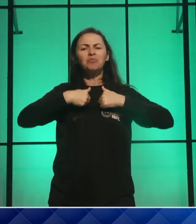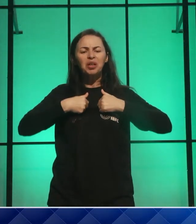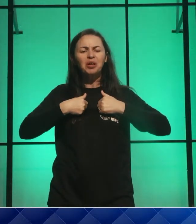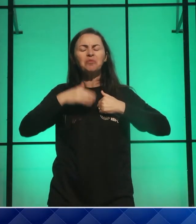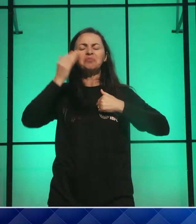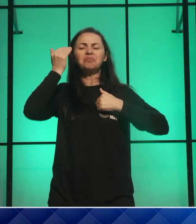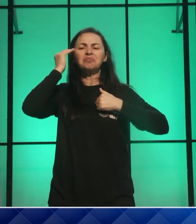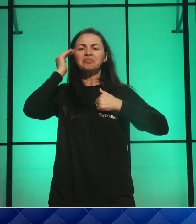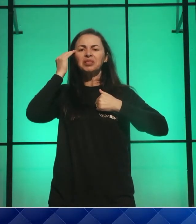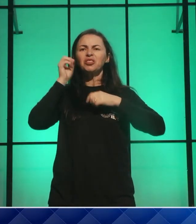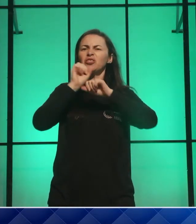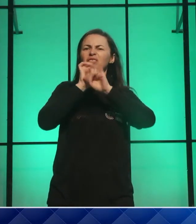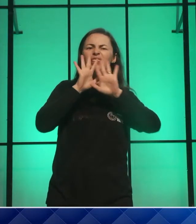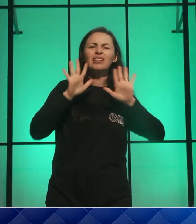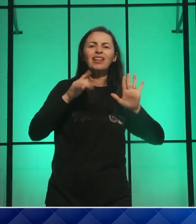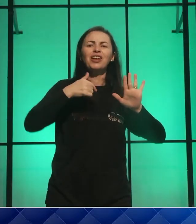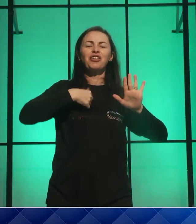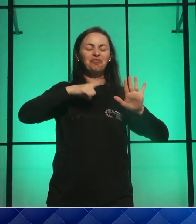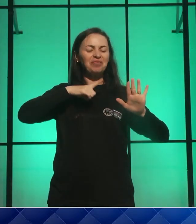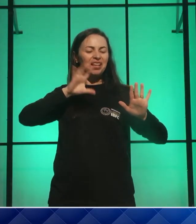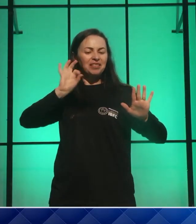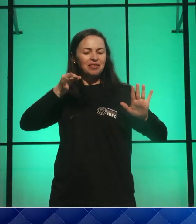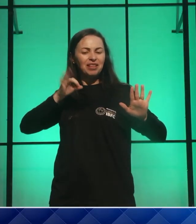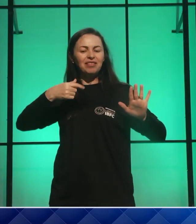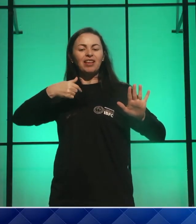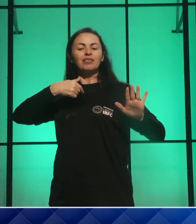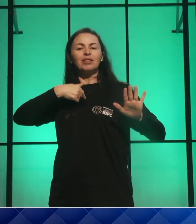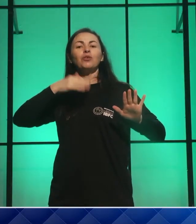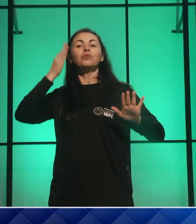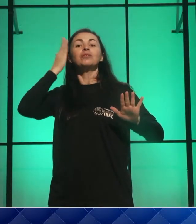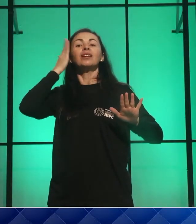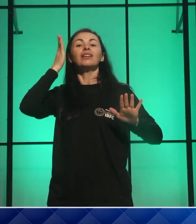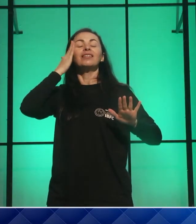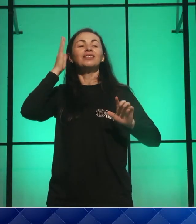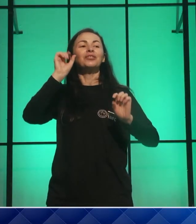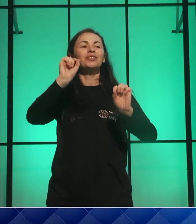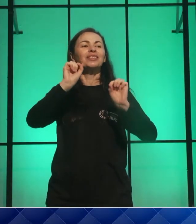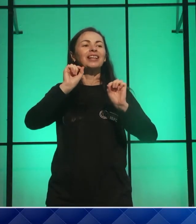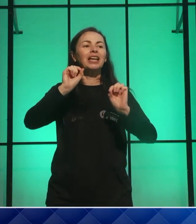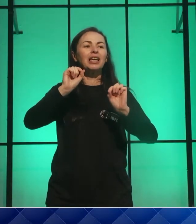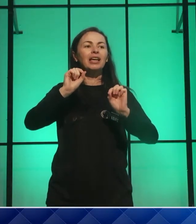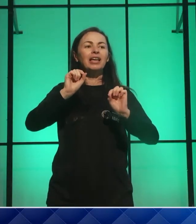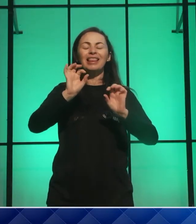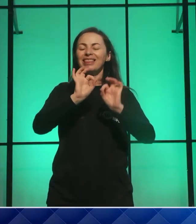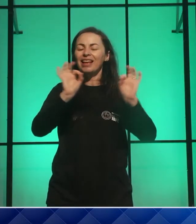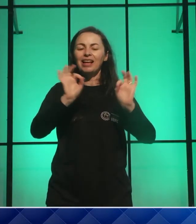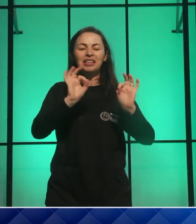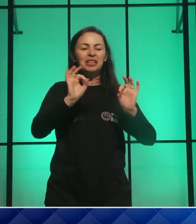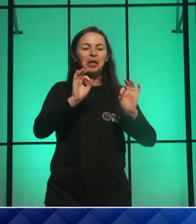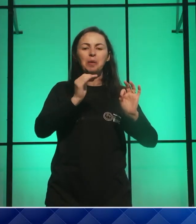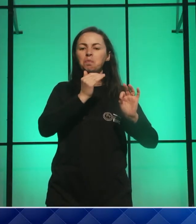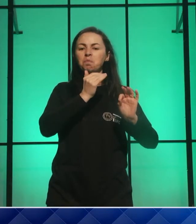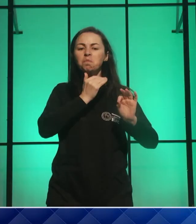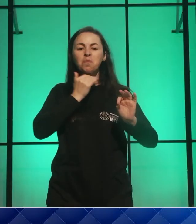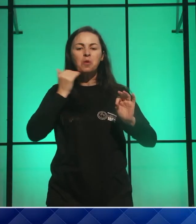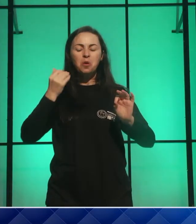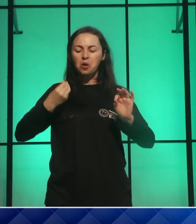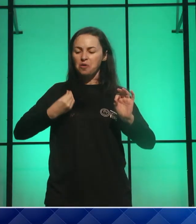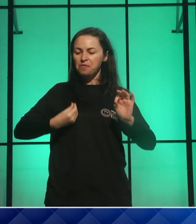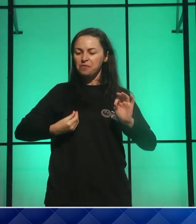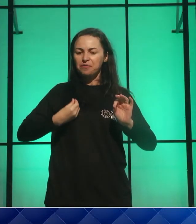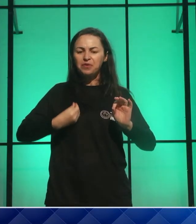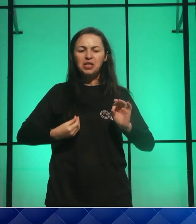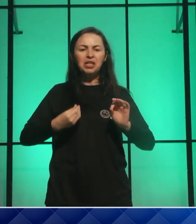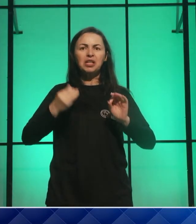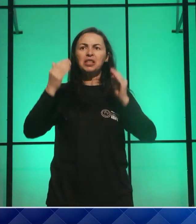tenho certeza, convicção do quê? Nem a morte, nem a vida,